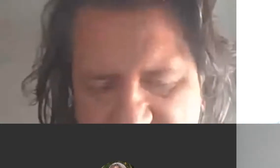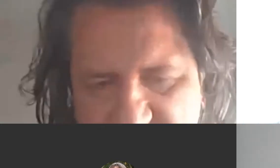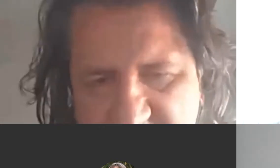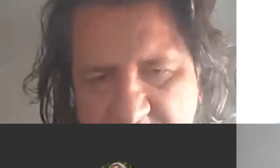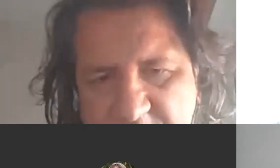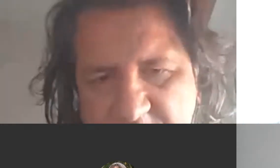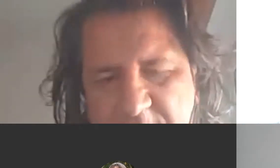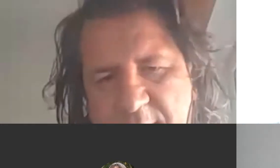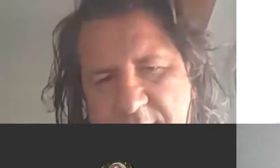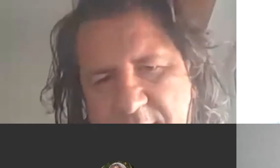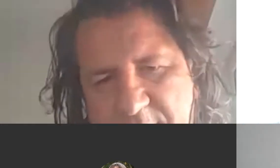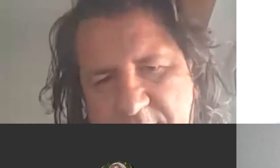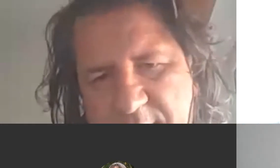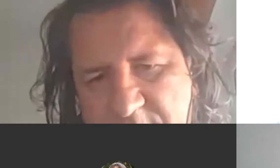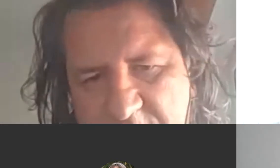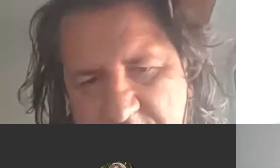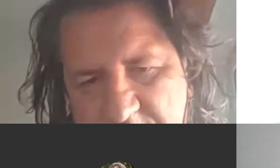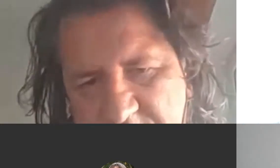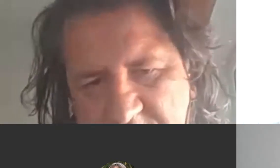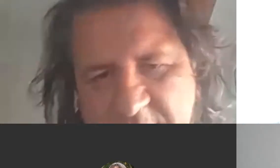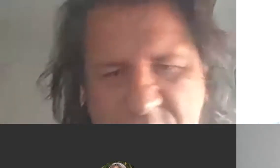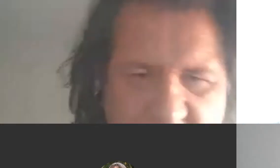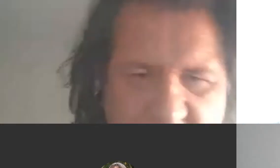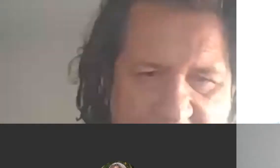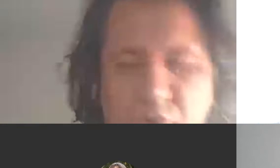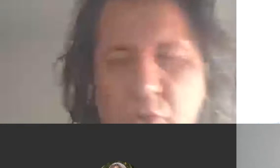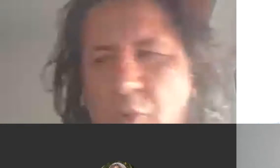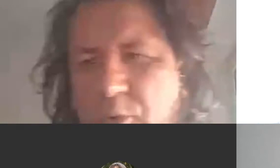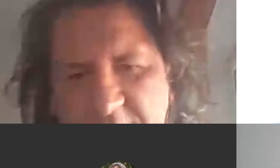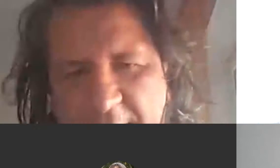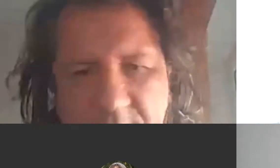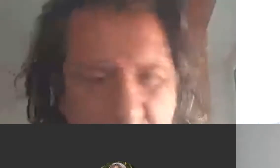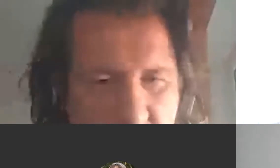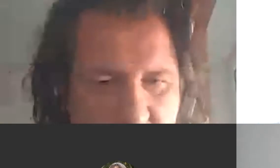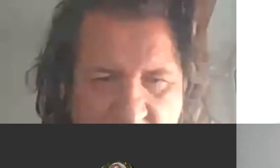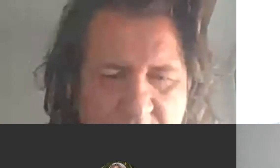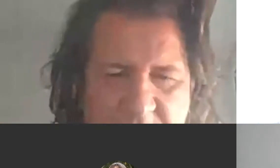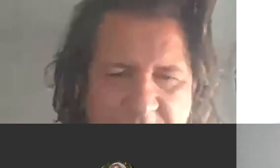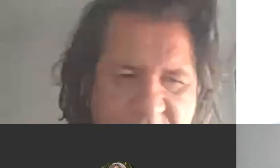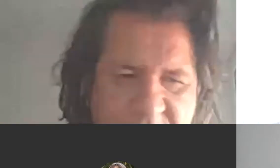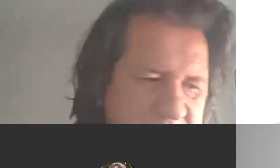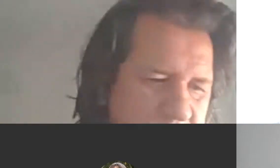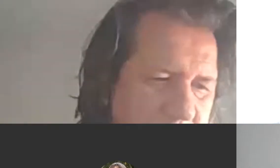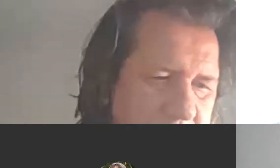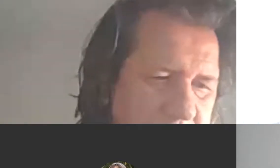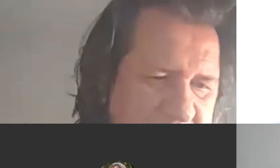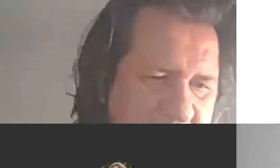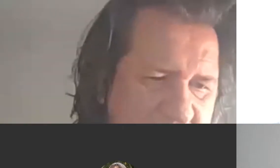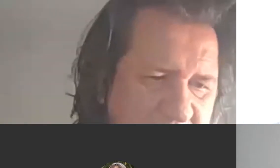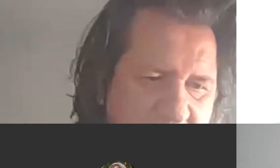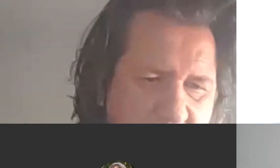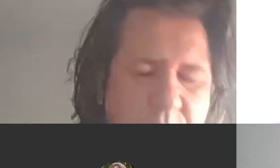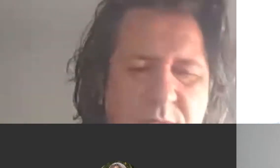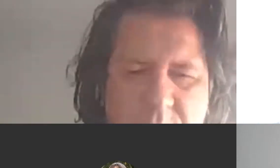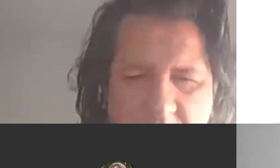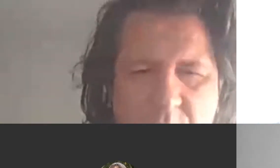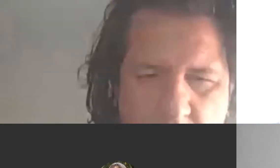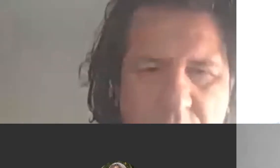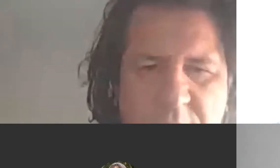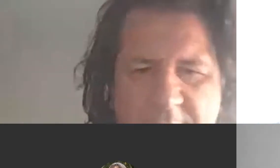uma rede de relações de dados com comunidade, como o projeto de Eliane faz, o projeto da cidade,